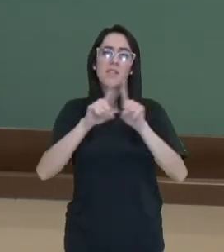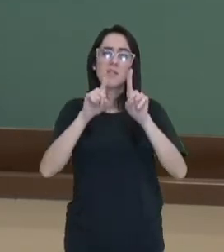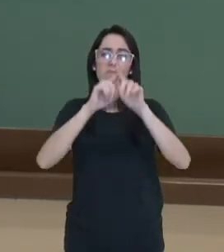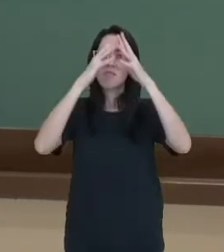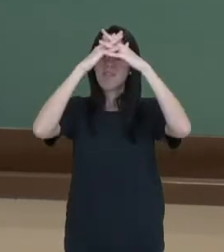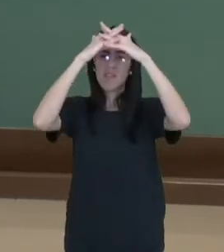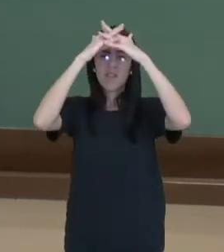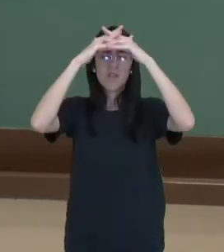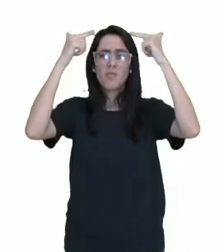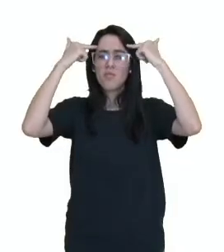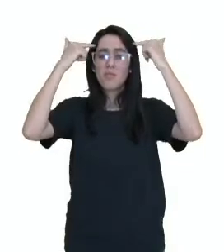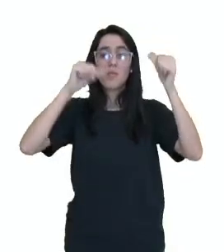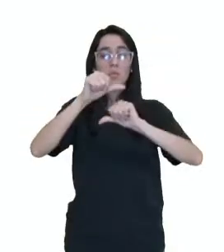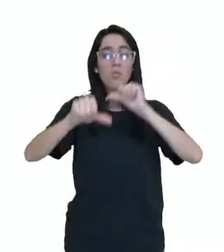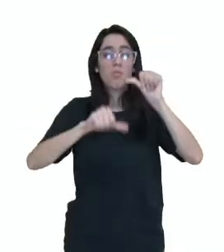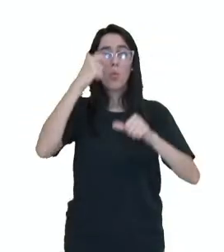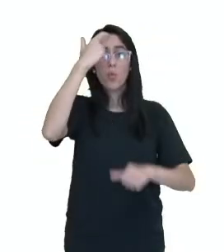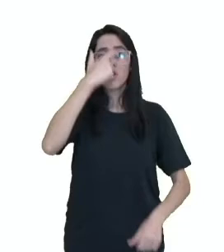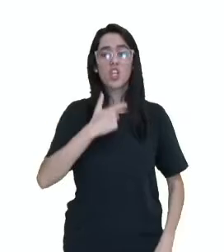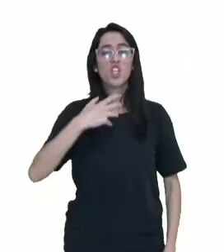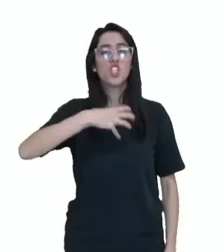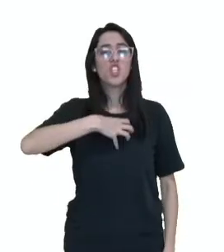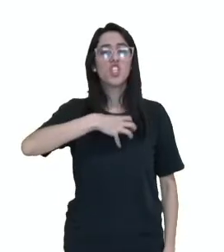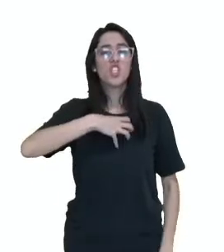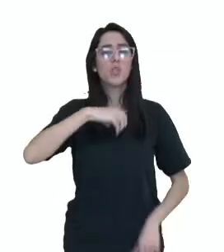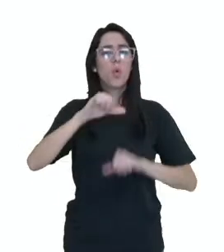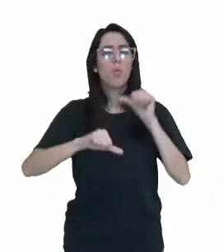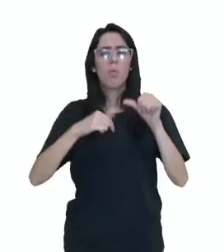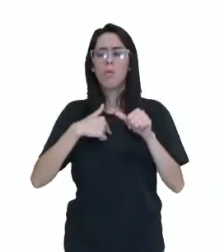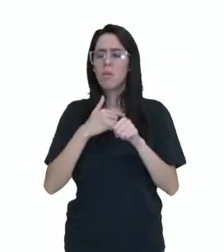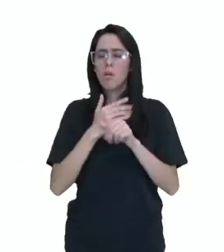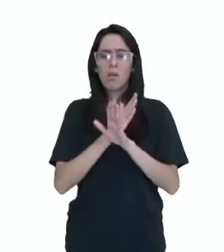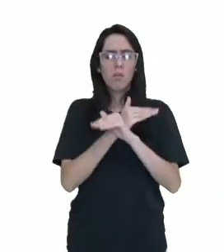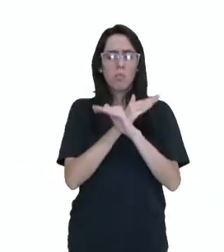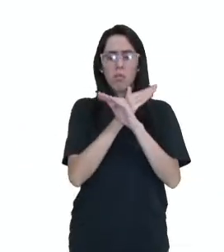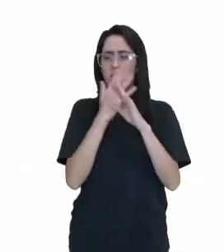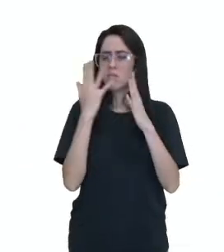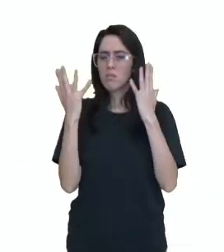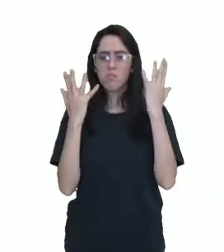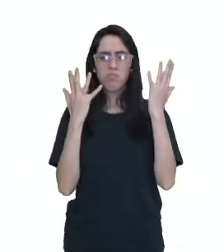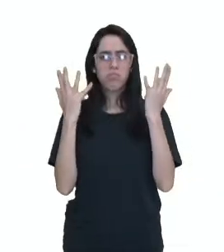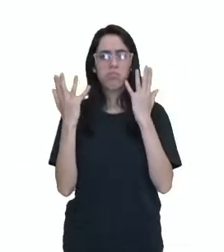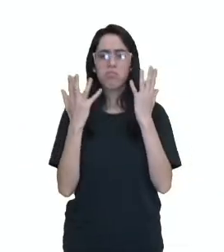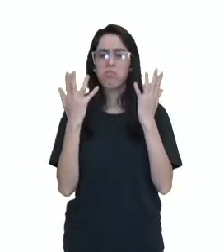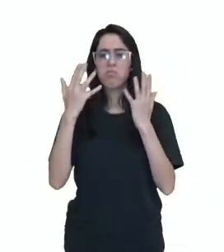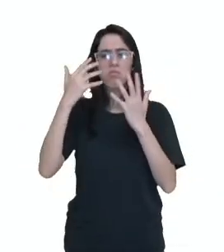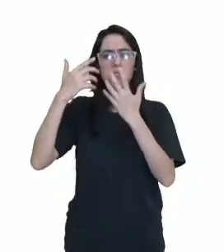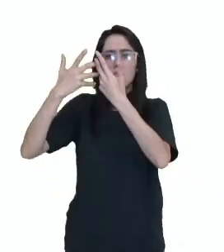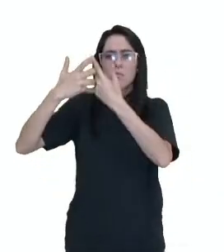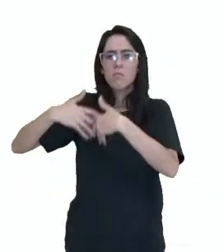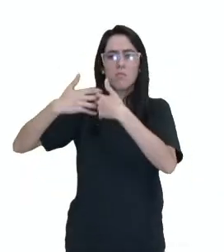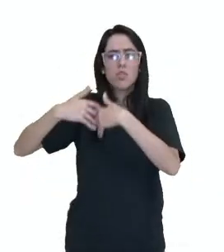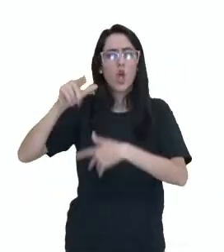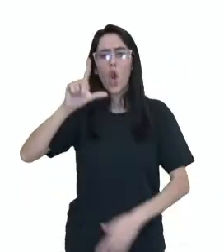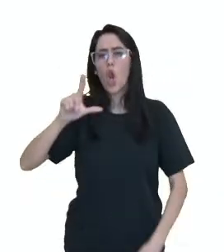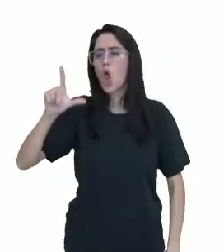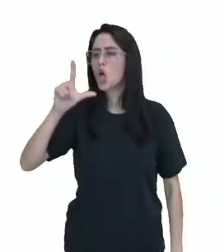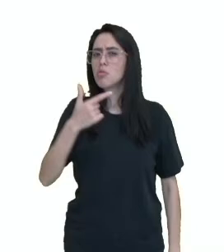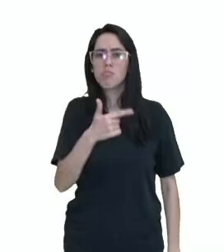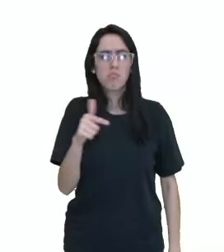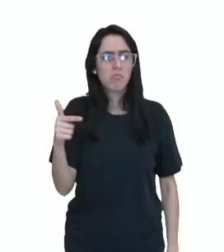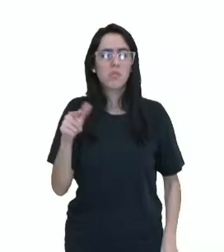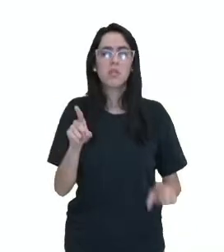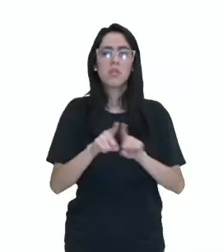de personalidade, a pessoa se perde, não consegue ter um raciocínio às vezes lógico, dificuldade